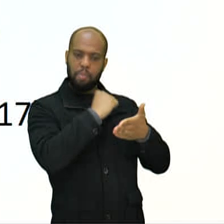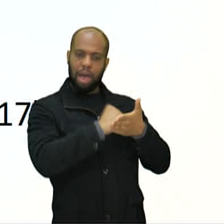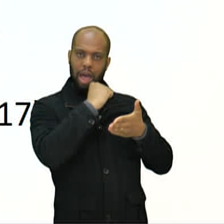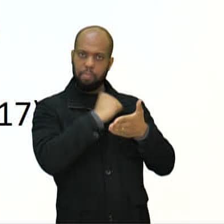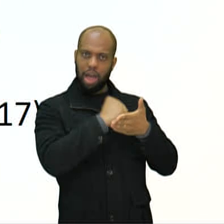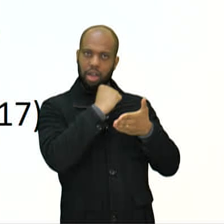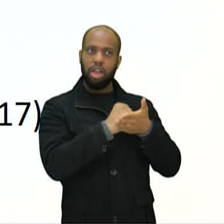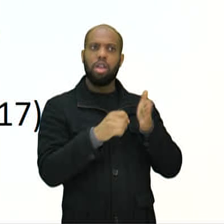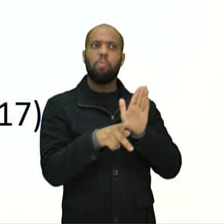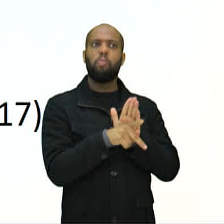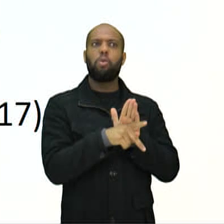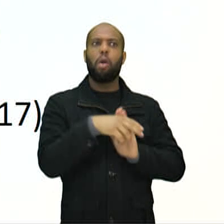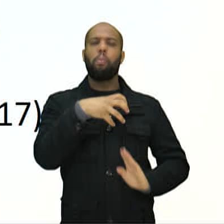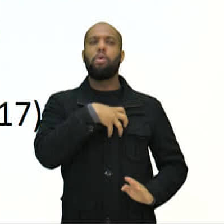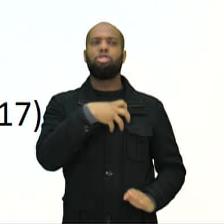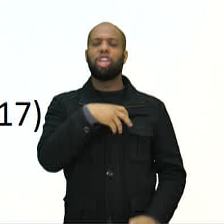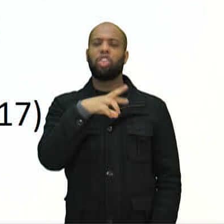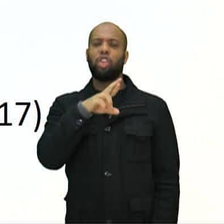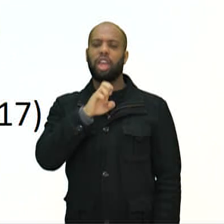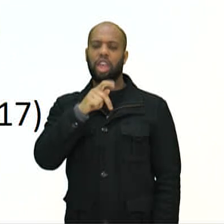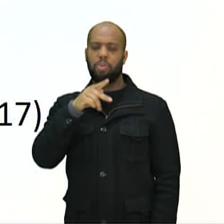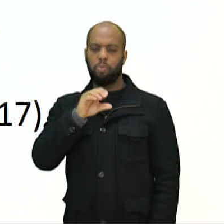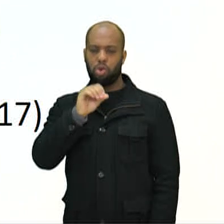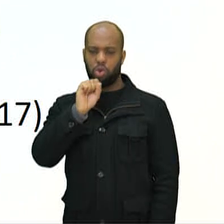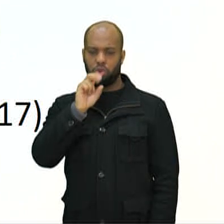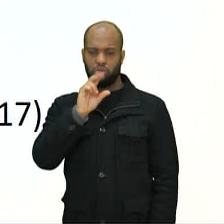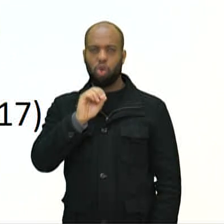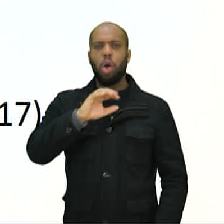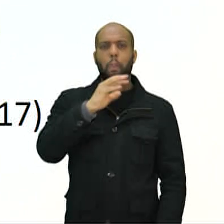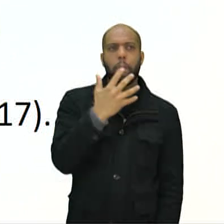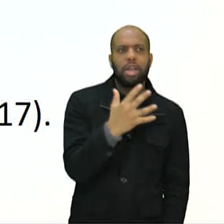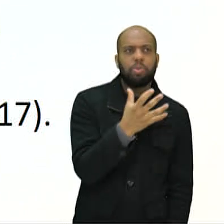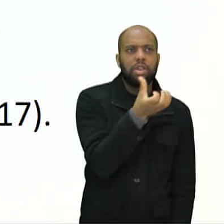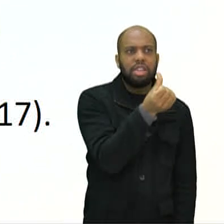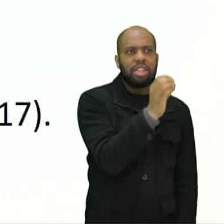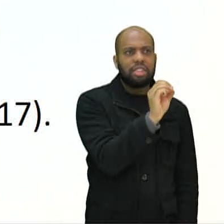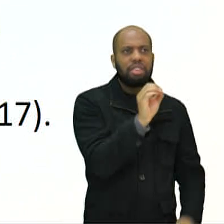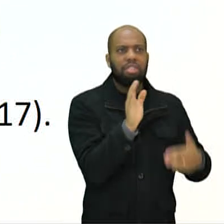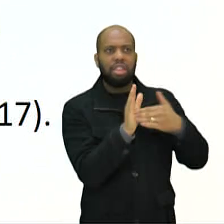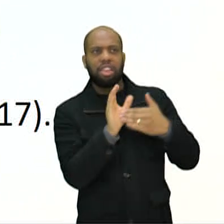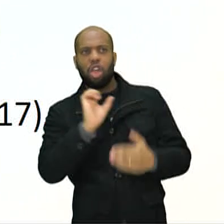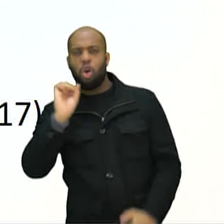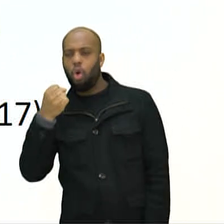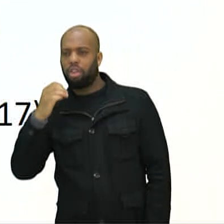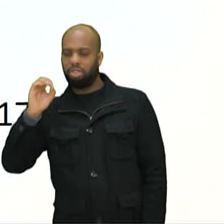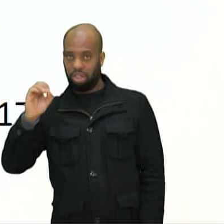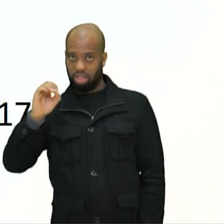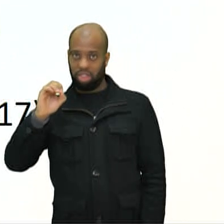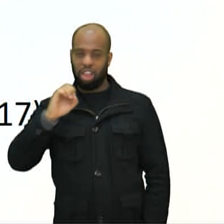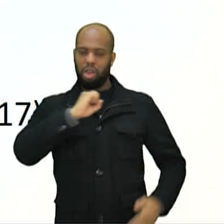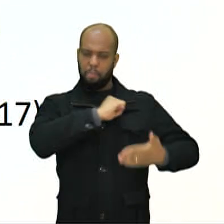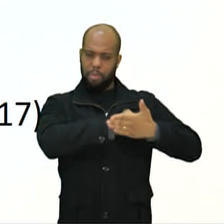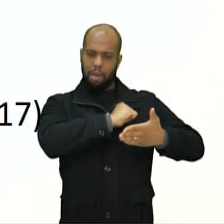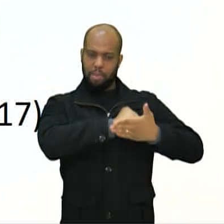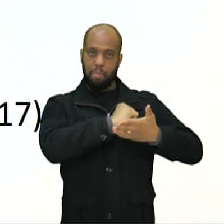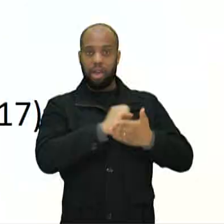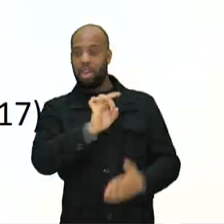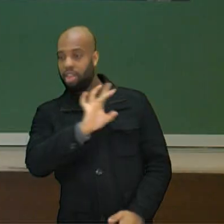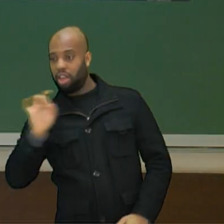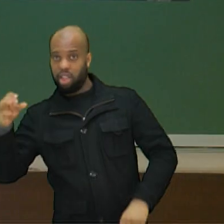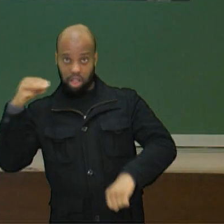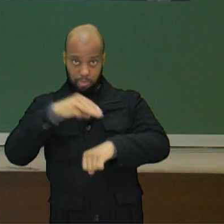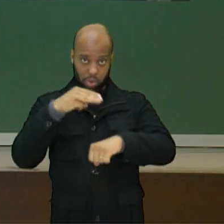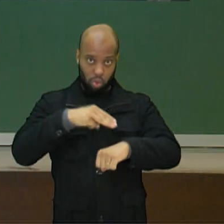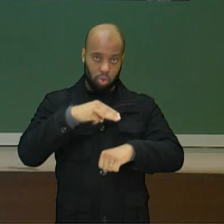repouso. Ela varia, em média, de 60 a 80 batimentos por minuto. Outras referências vocês podem encontrar